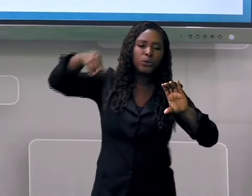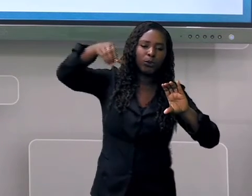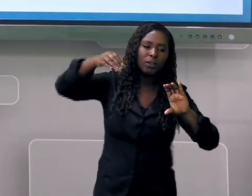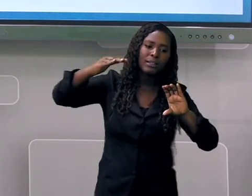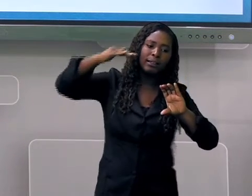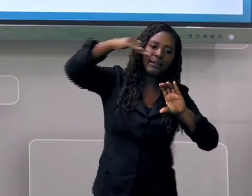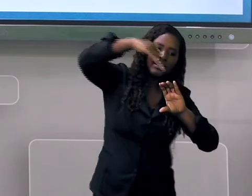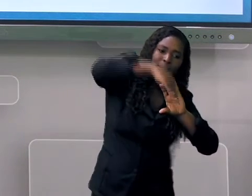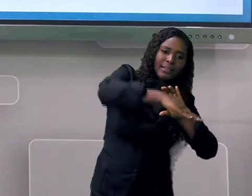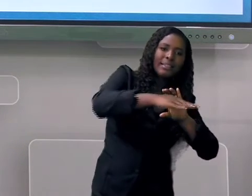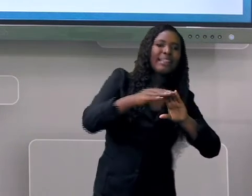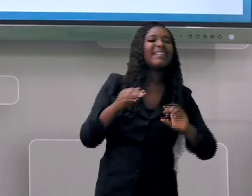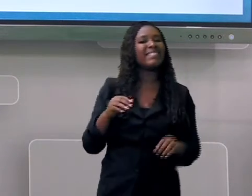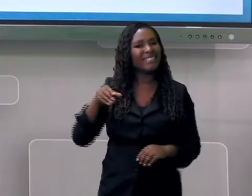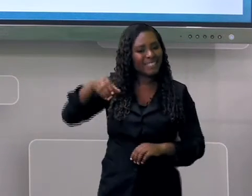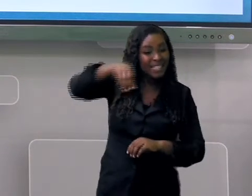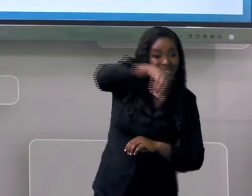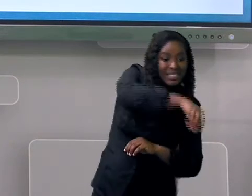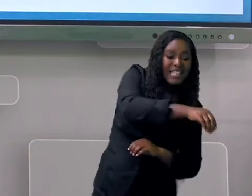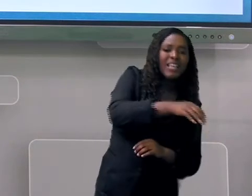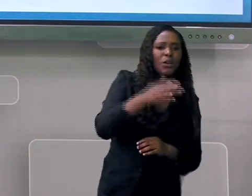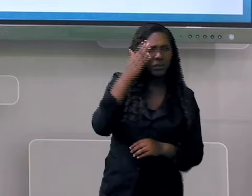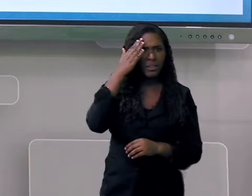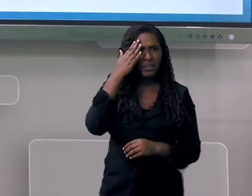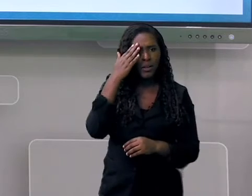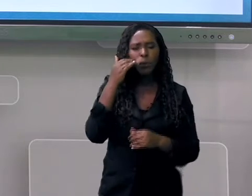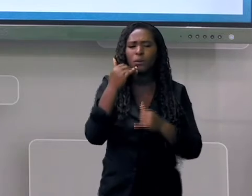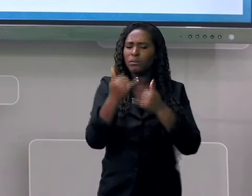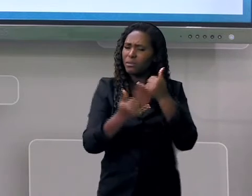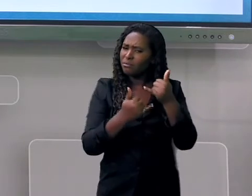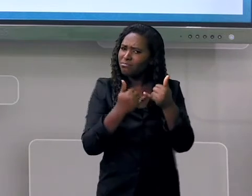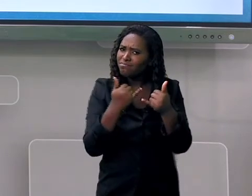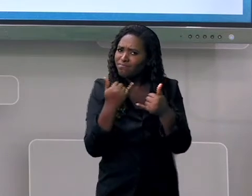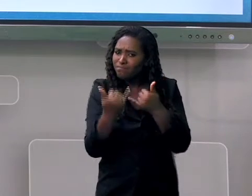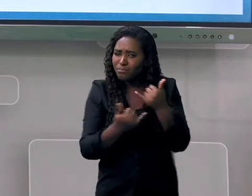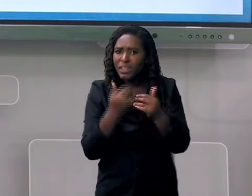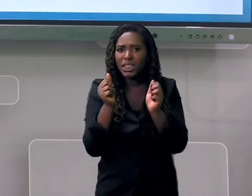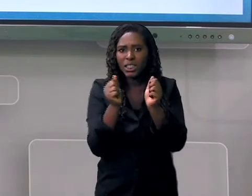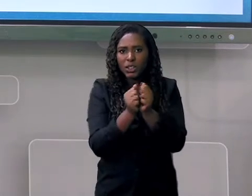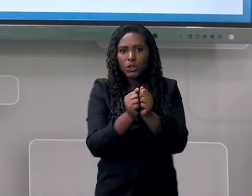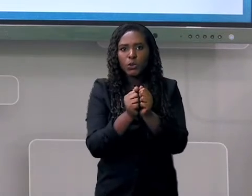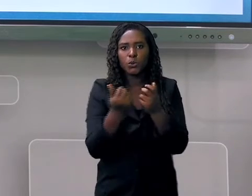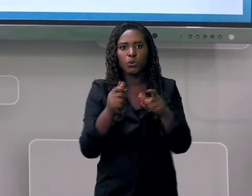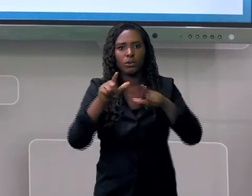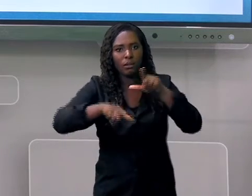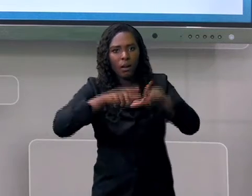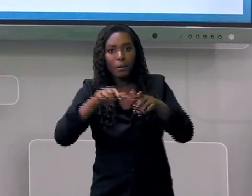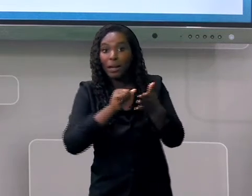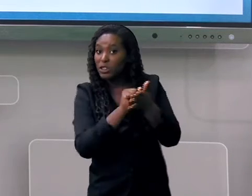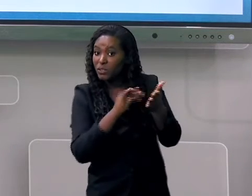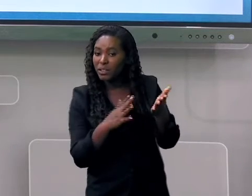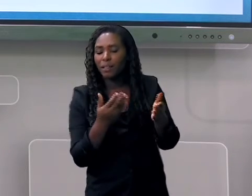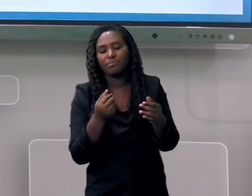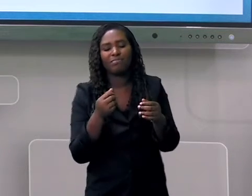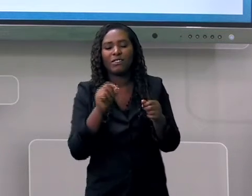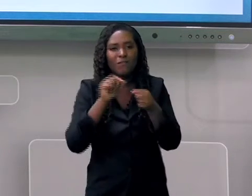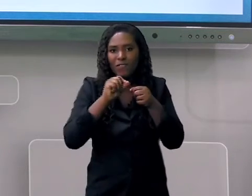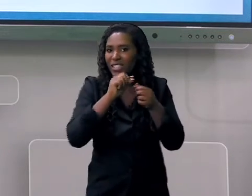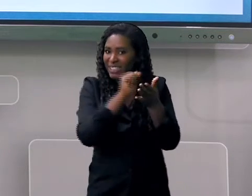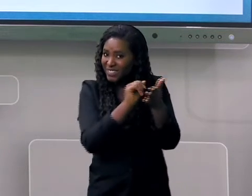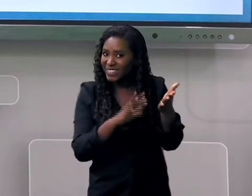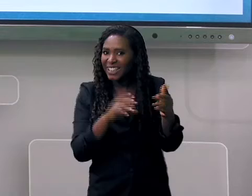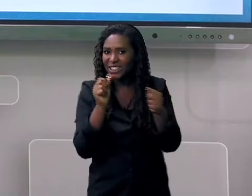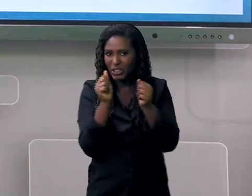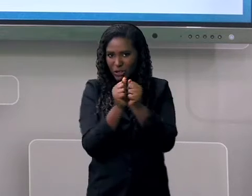habilidades. Cada vez que você falar com seu filho, busque ficar no nível dos olhos dele. Isso vai ajudá-lo a ver